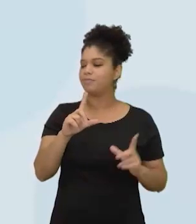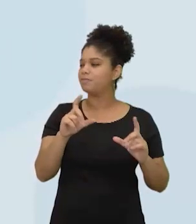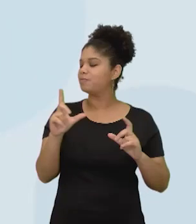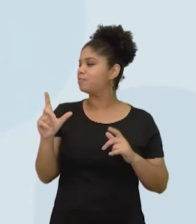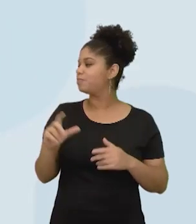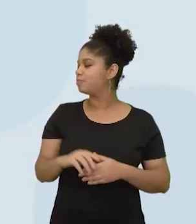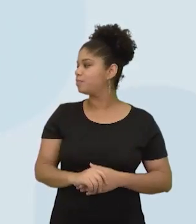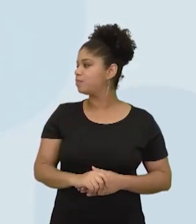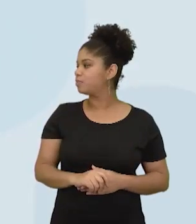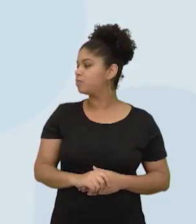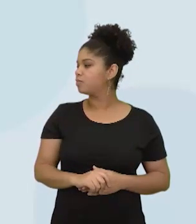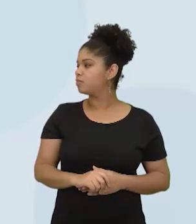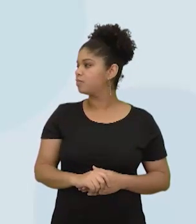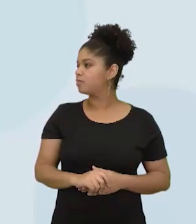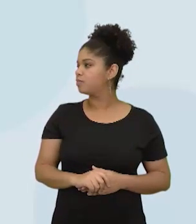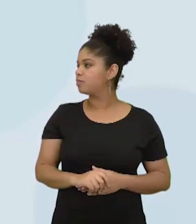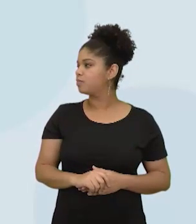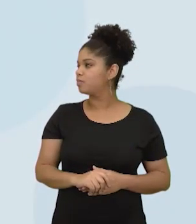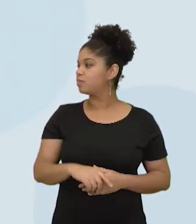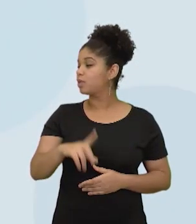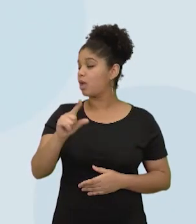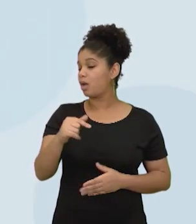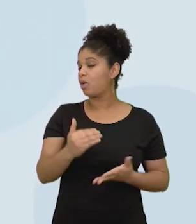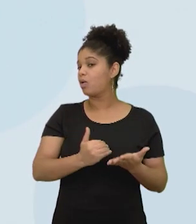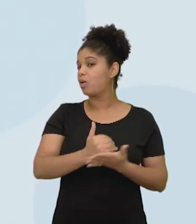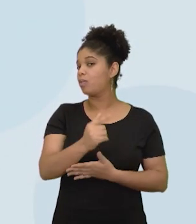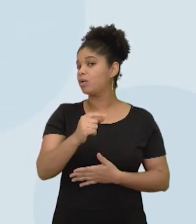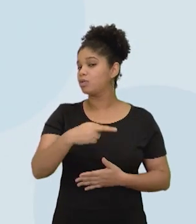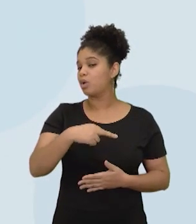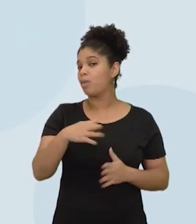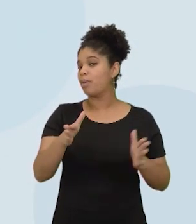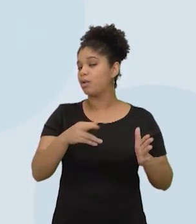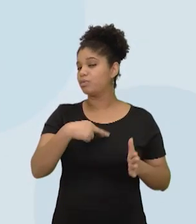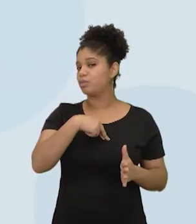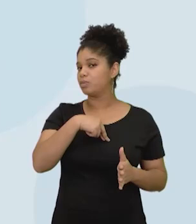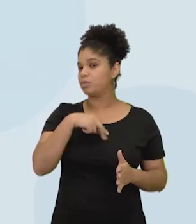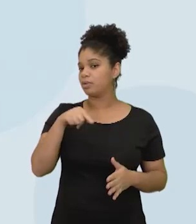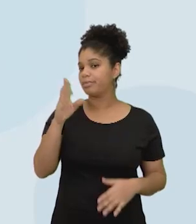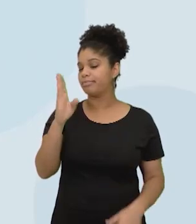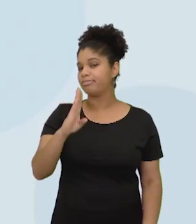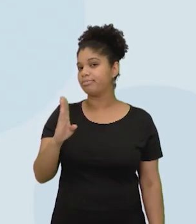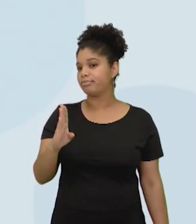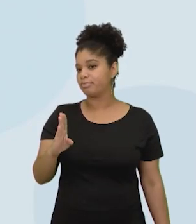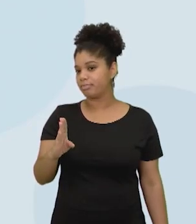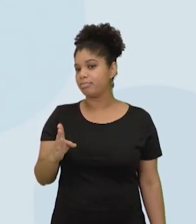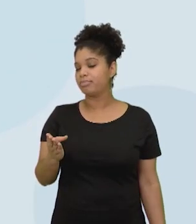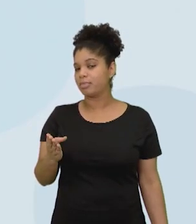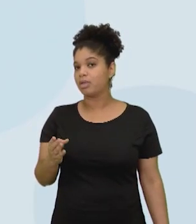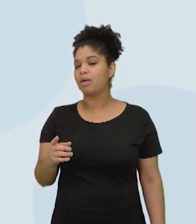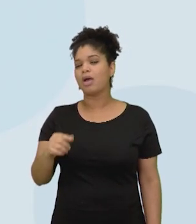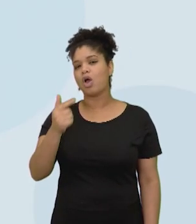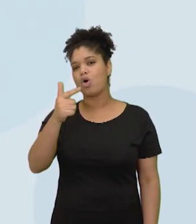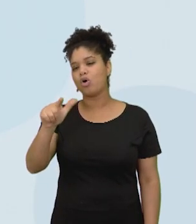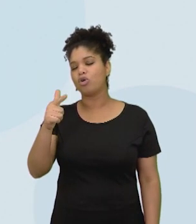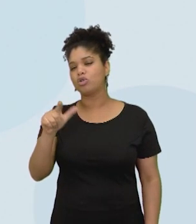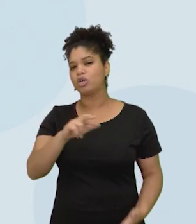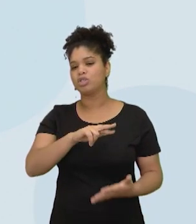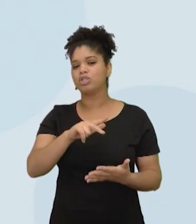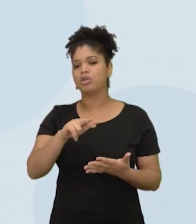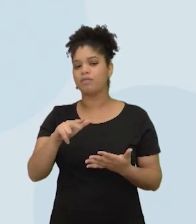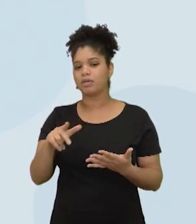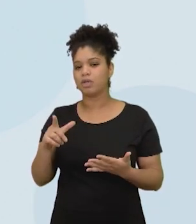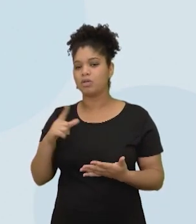tipo de estrutura, que se consolidou o romantismo no Brasil e foi embora também dando margem para outra estética